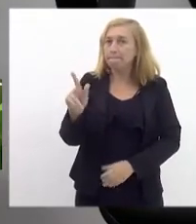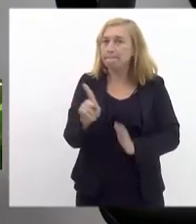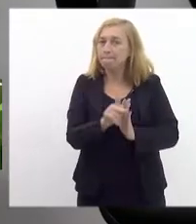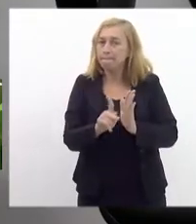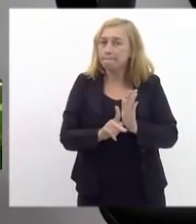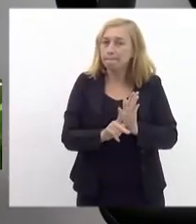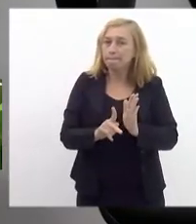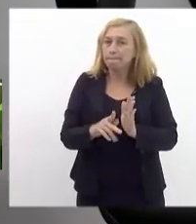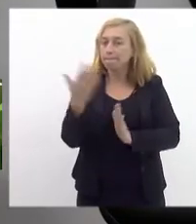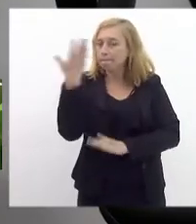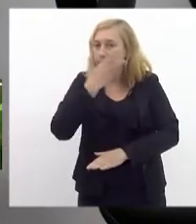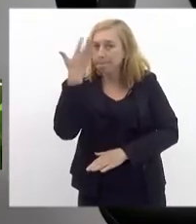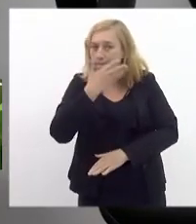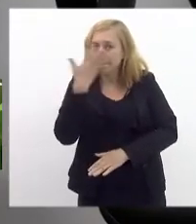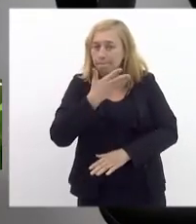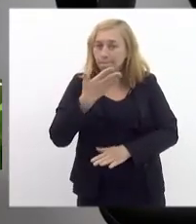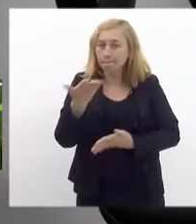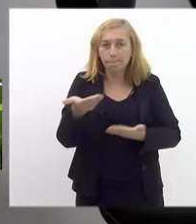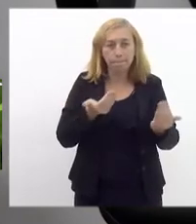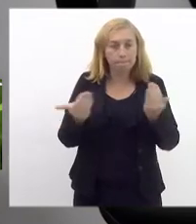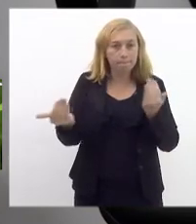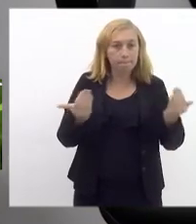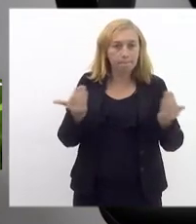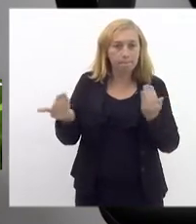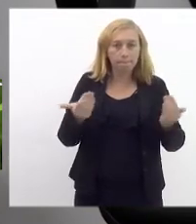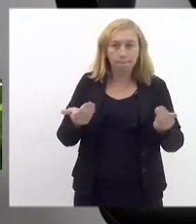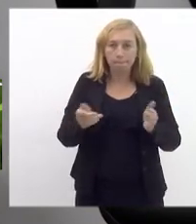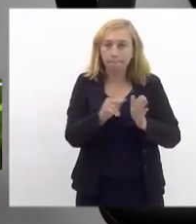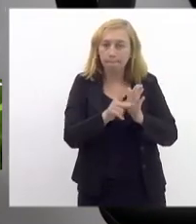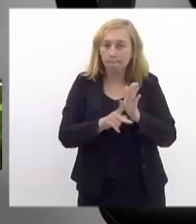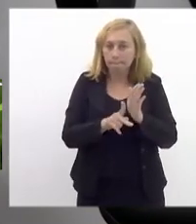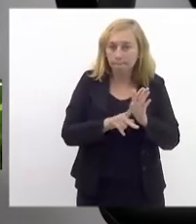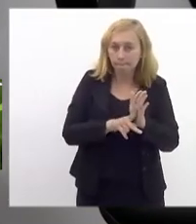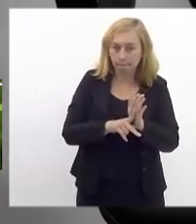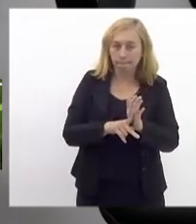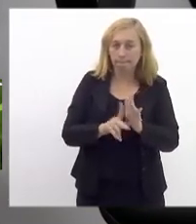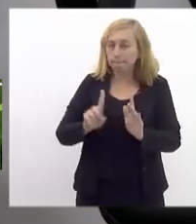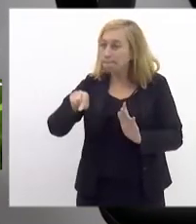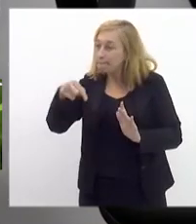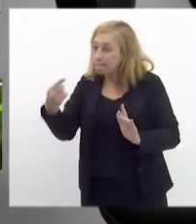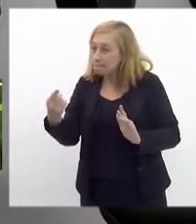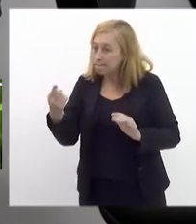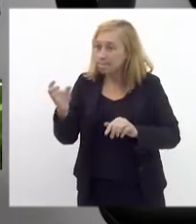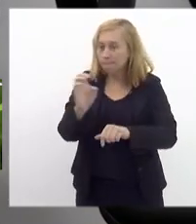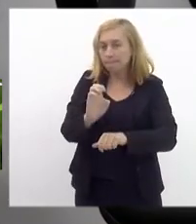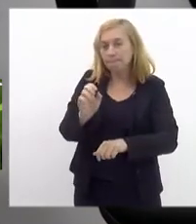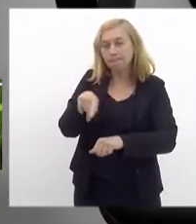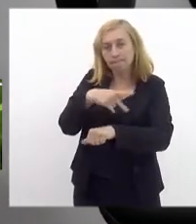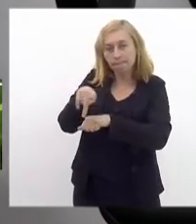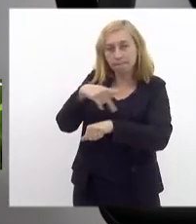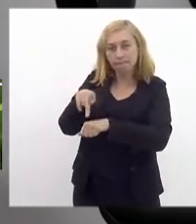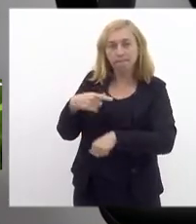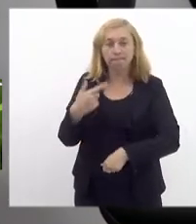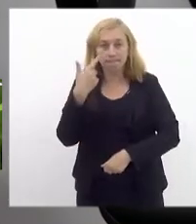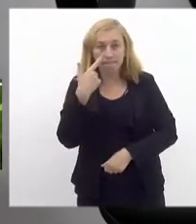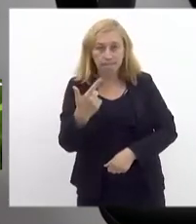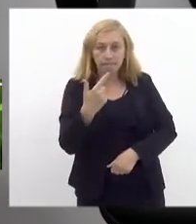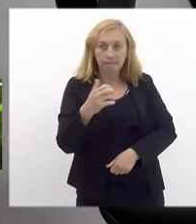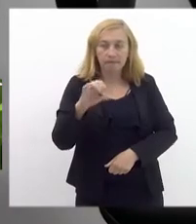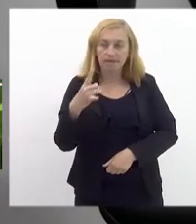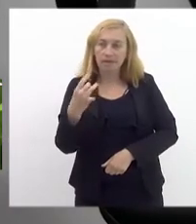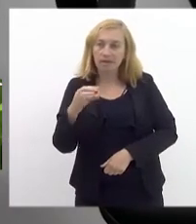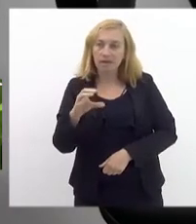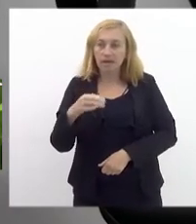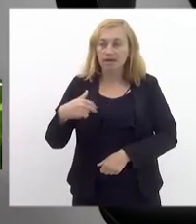que a gente não vê quando a gente compara com projetos similares, inclusive de outros países, que a gente fala muito de inovação, a China, por exemplo, né? Se você pega os